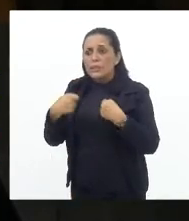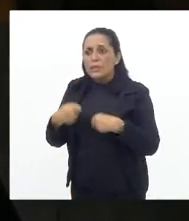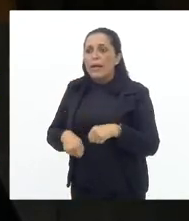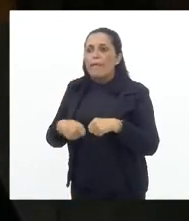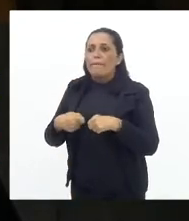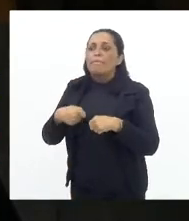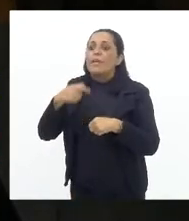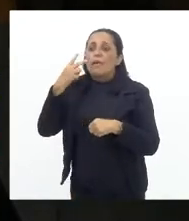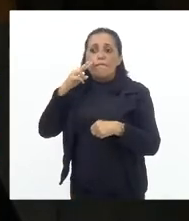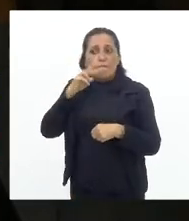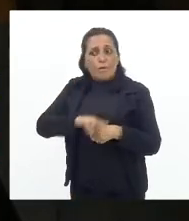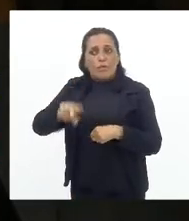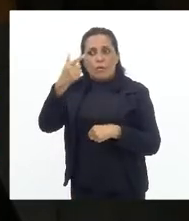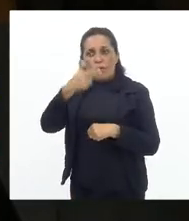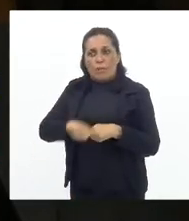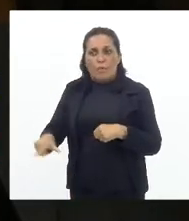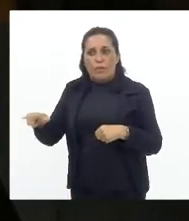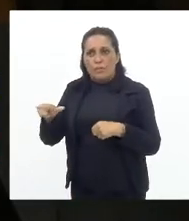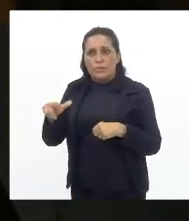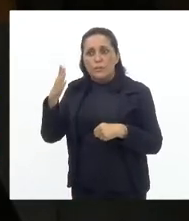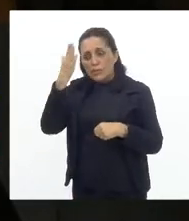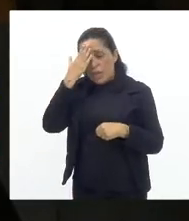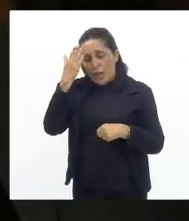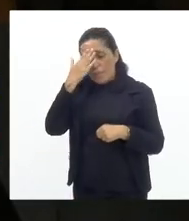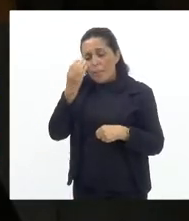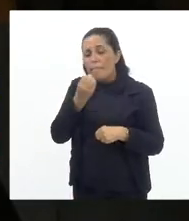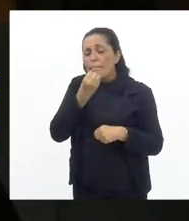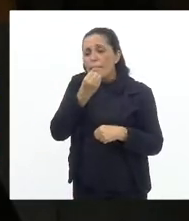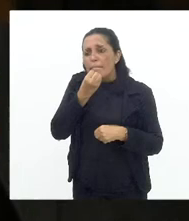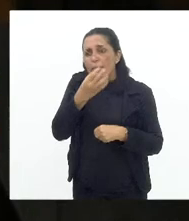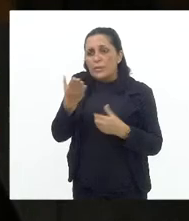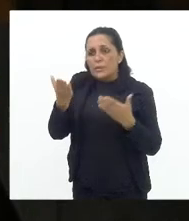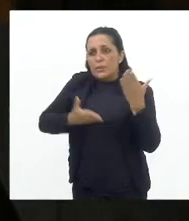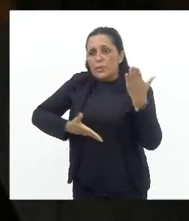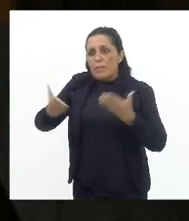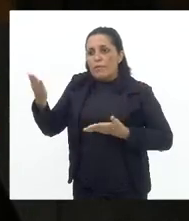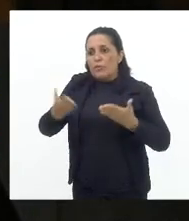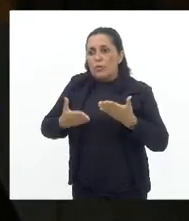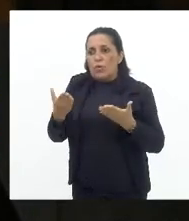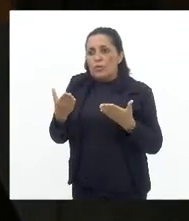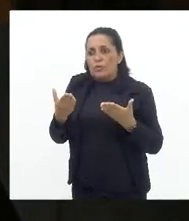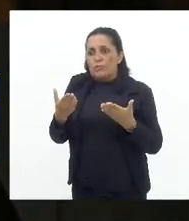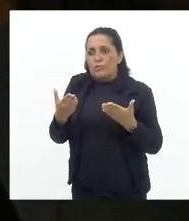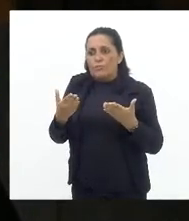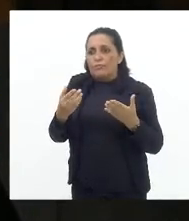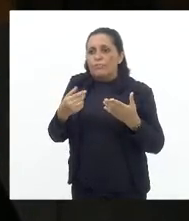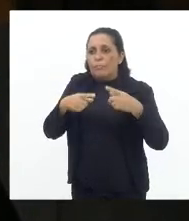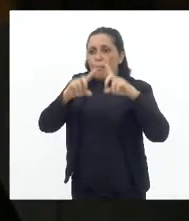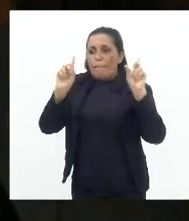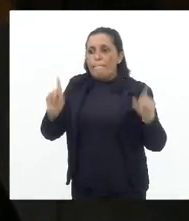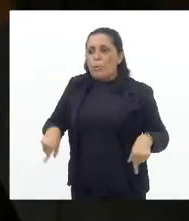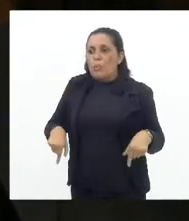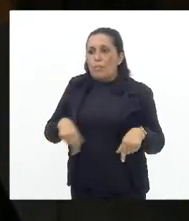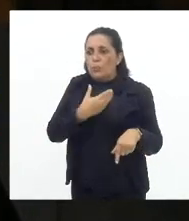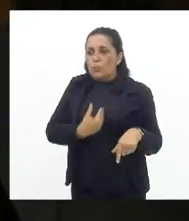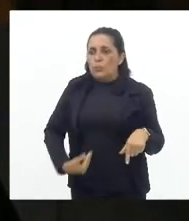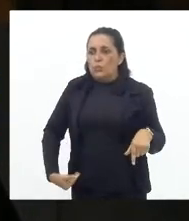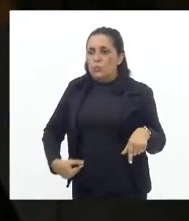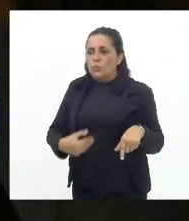morta EA boa parte das categorias de servidores públicos estaduais amarga um